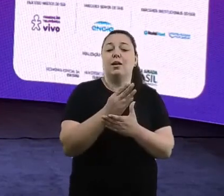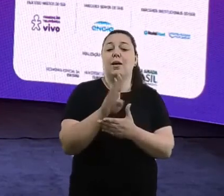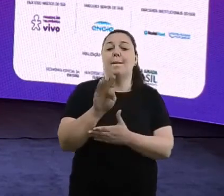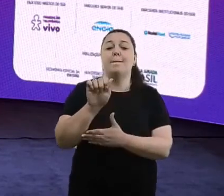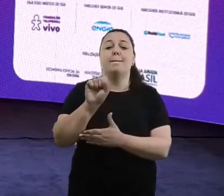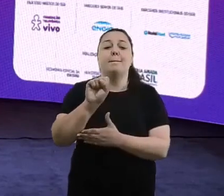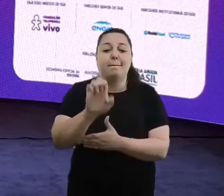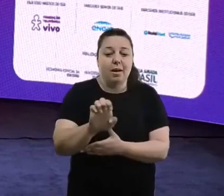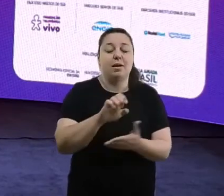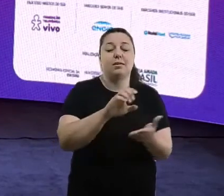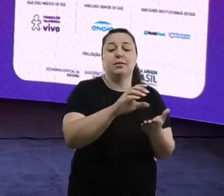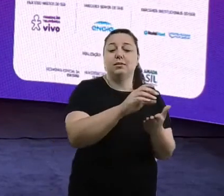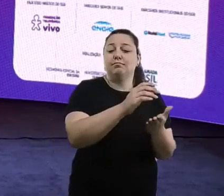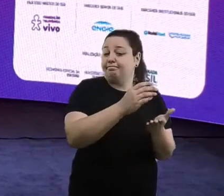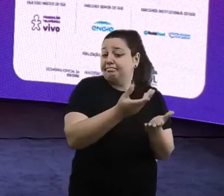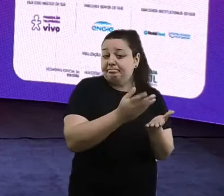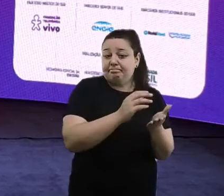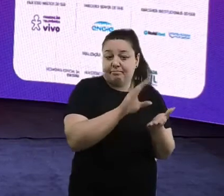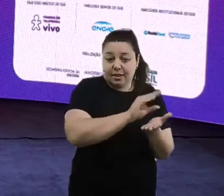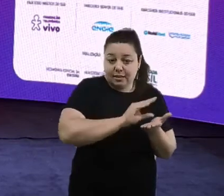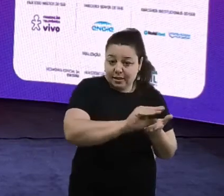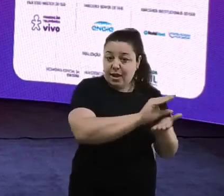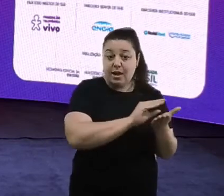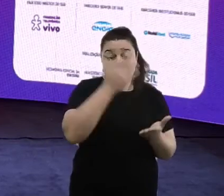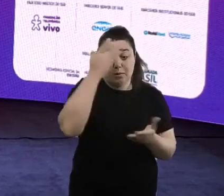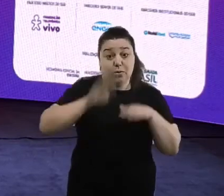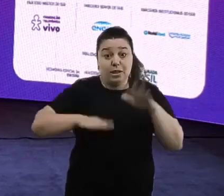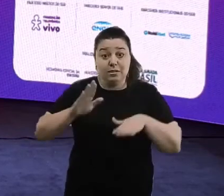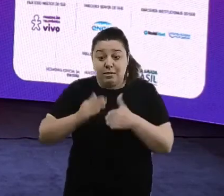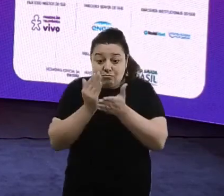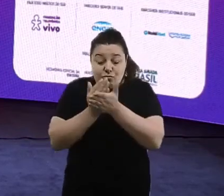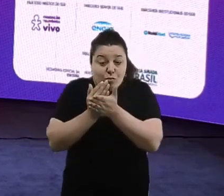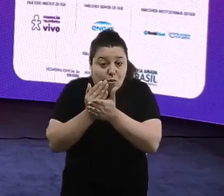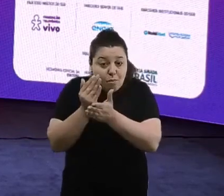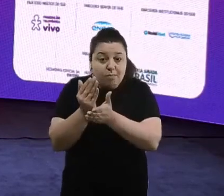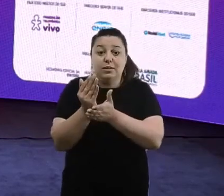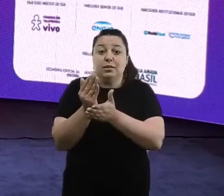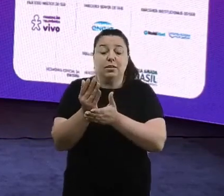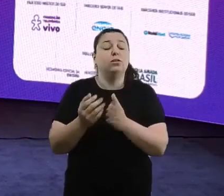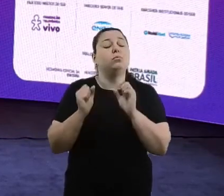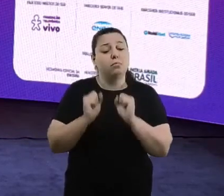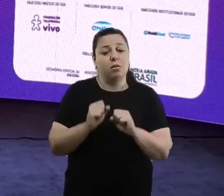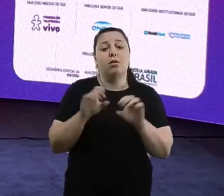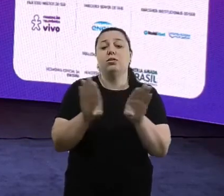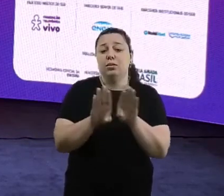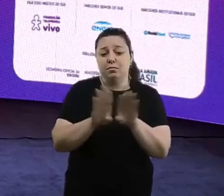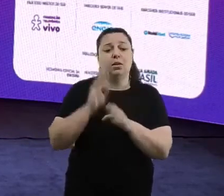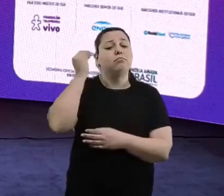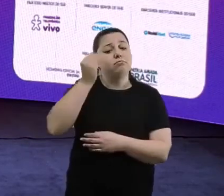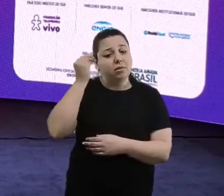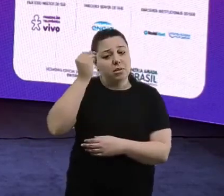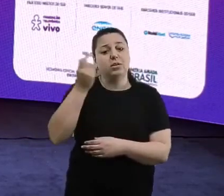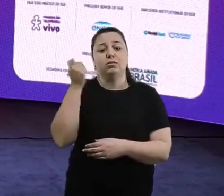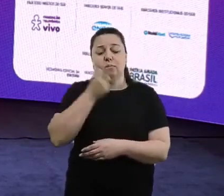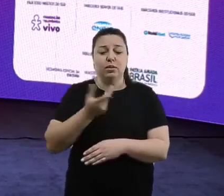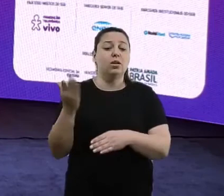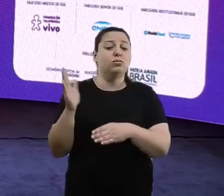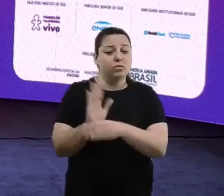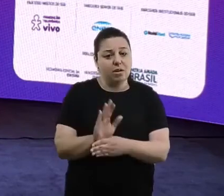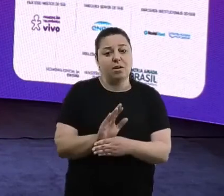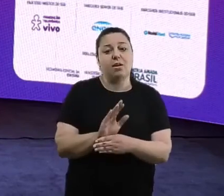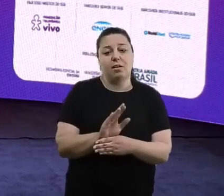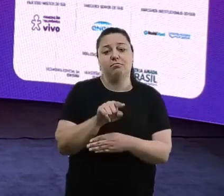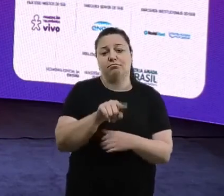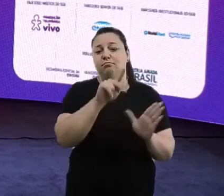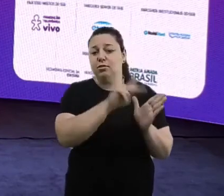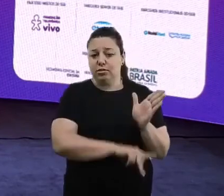está começando é um baita projeto, porque é uma experiência super rica de poder contribuir, né, para essa organização, e é algo